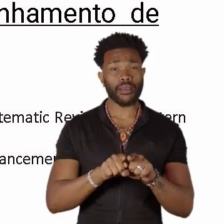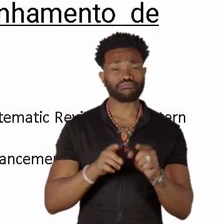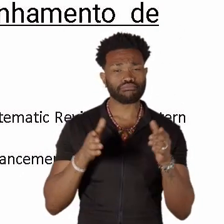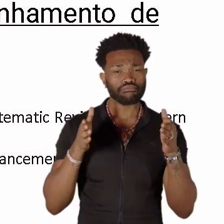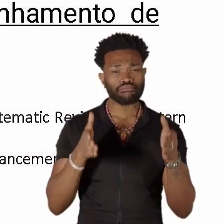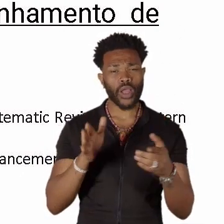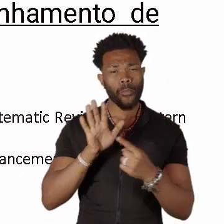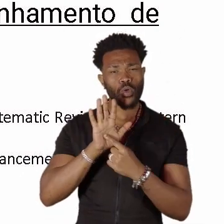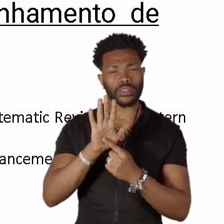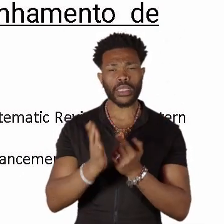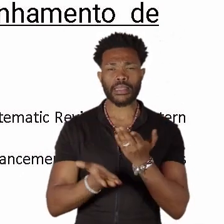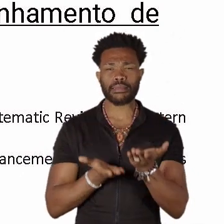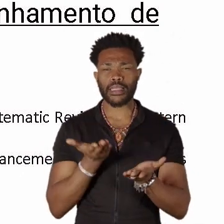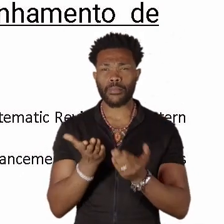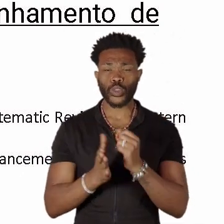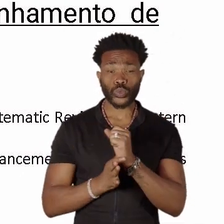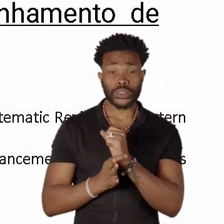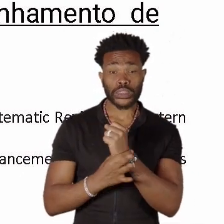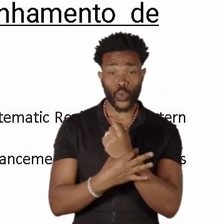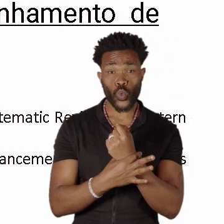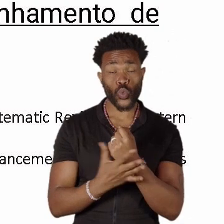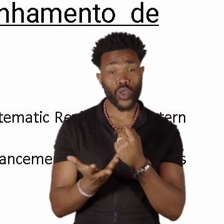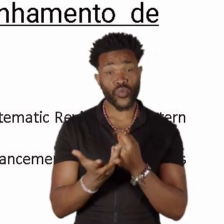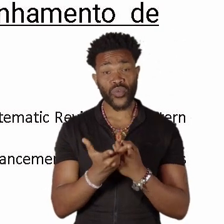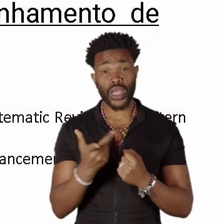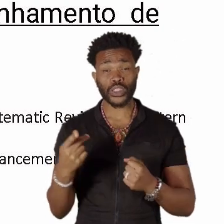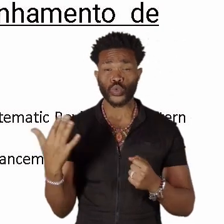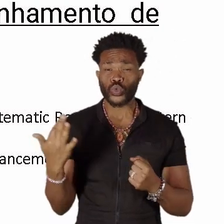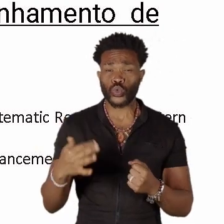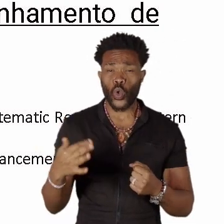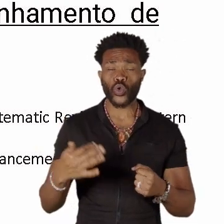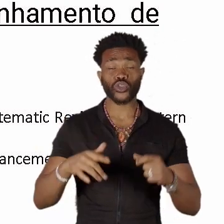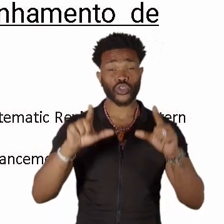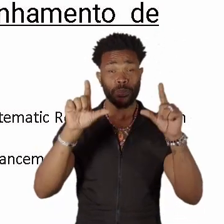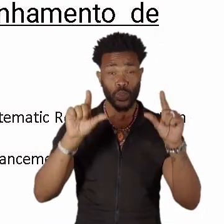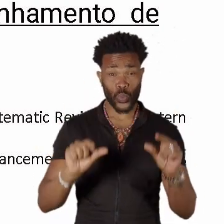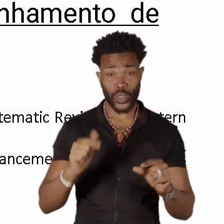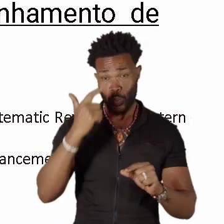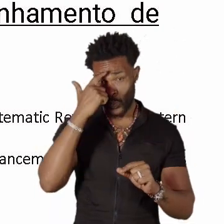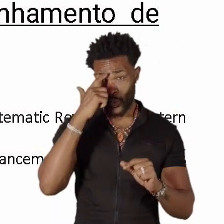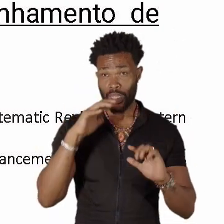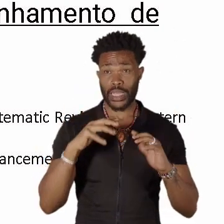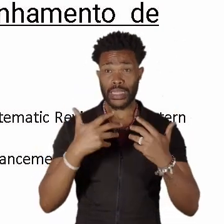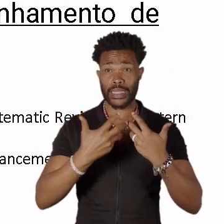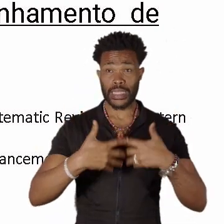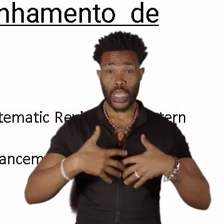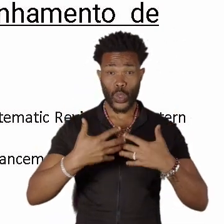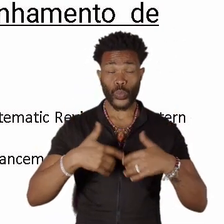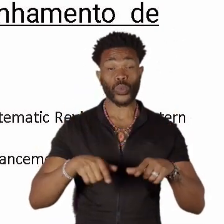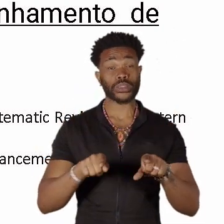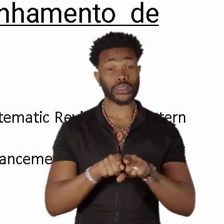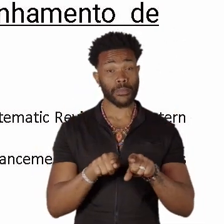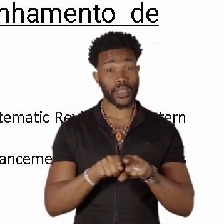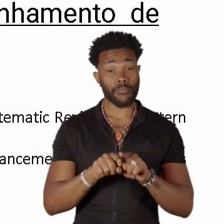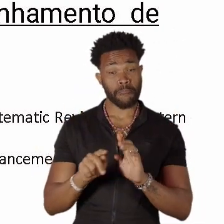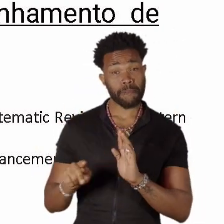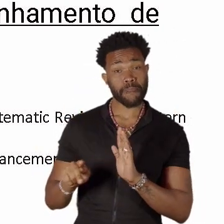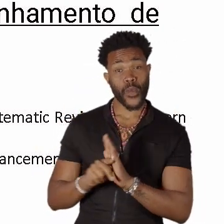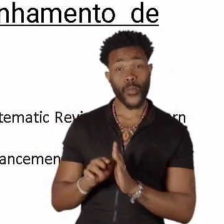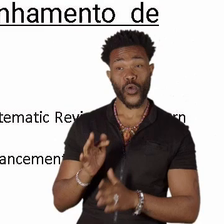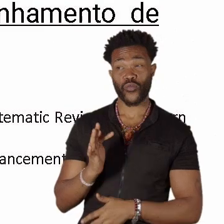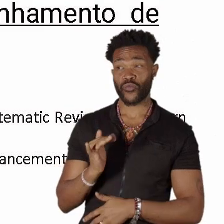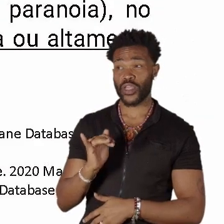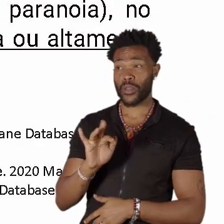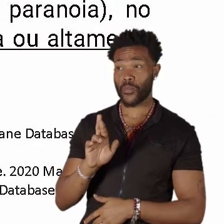mostrando um tratamento seguro e eficaz para a diminuição de dores, tanto neuropáticas quanto na própria